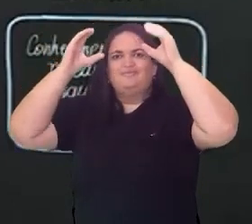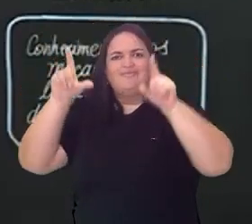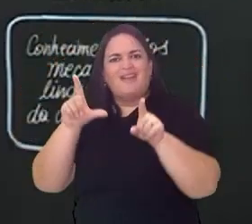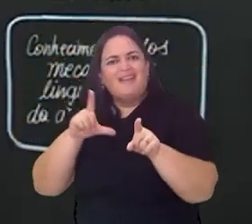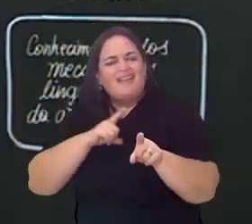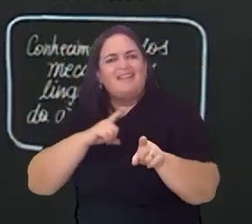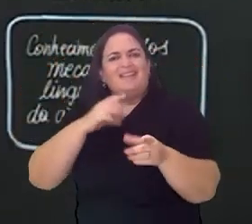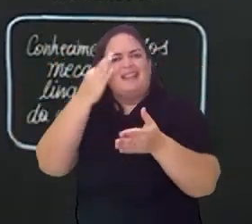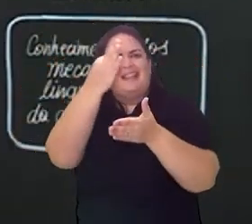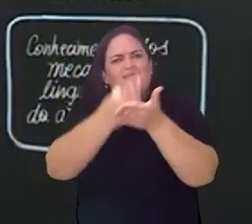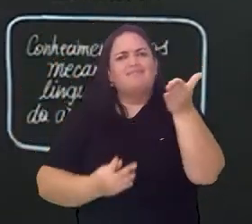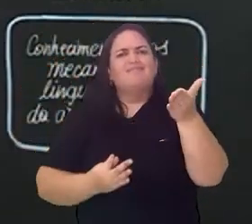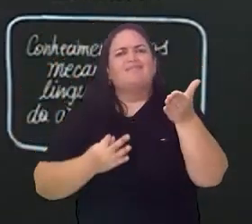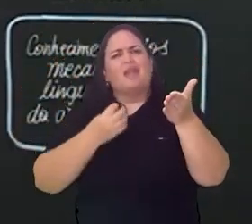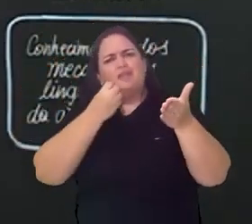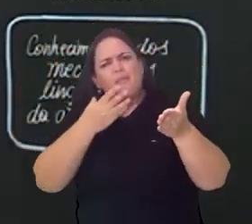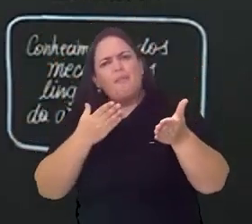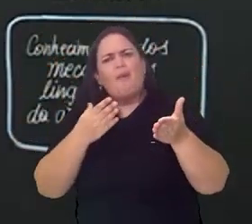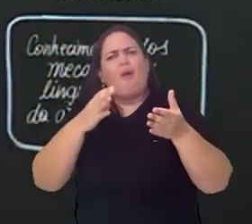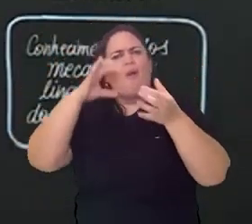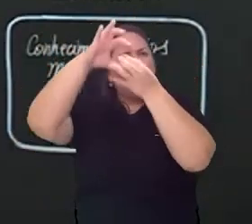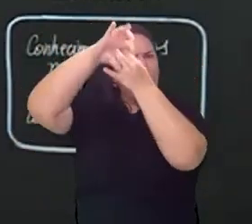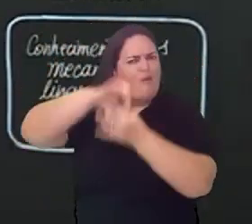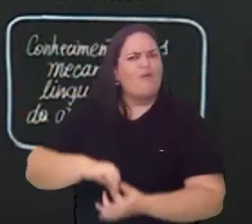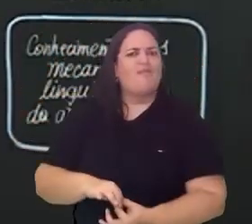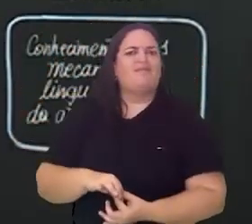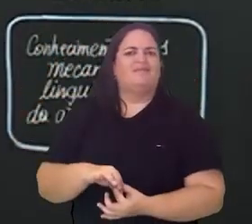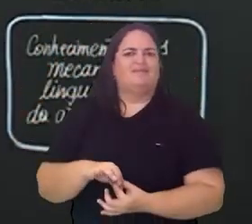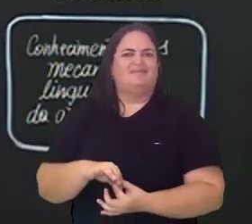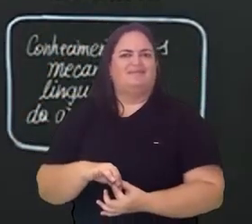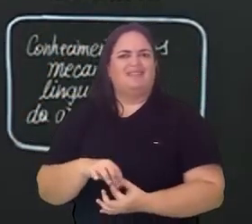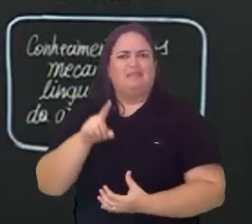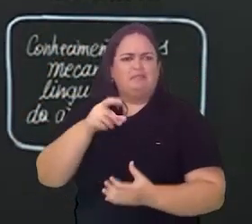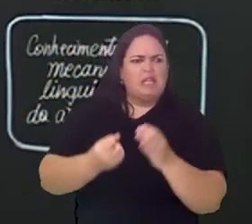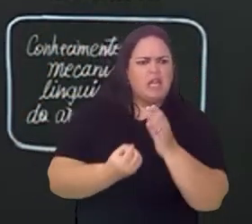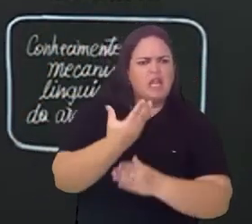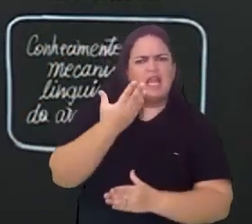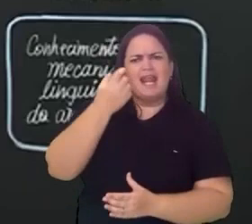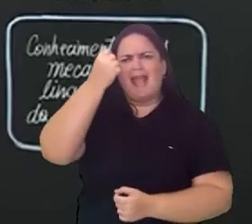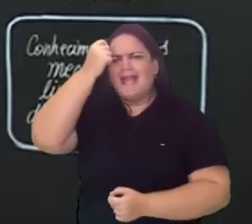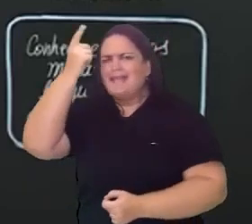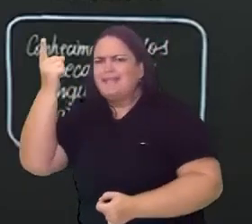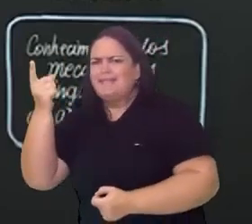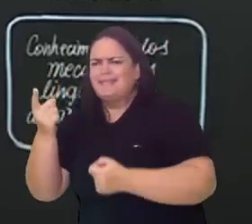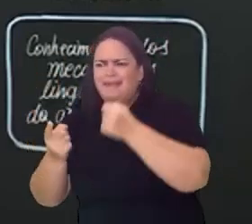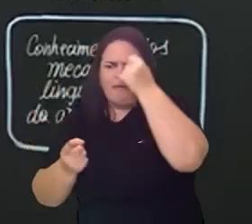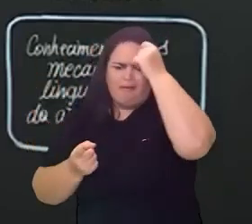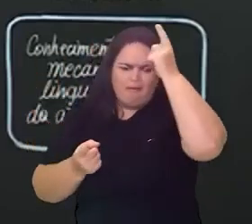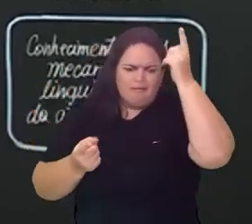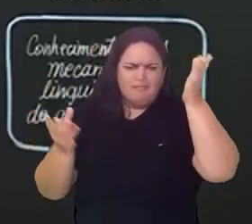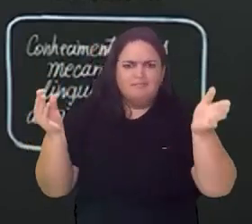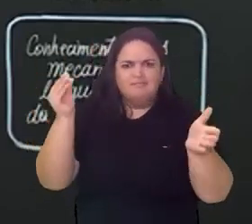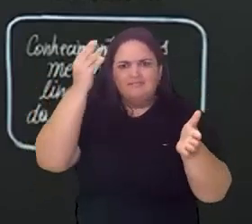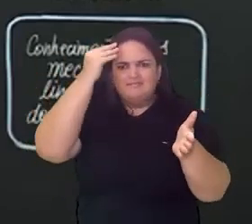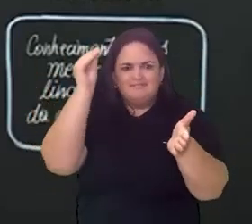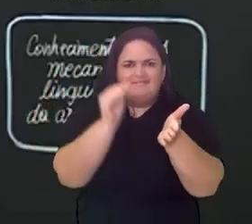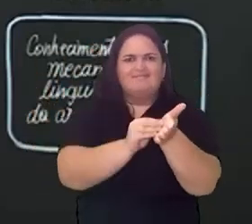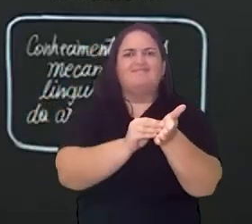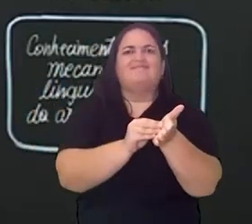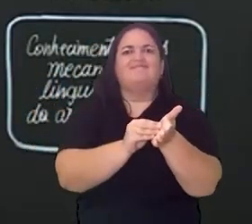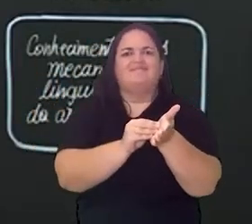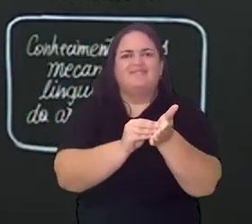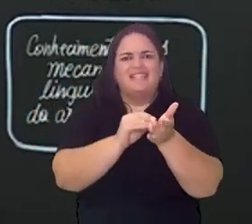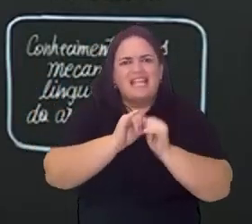de forma coerente, ok? Construa boas ideias, construa um texto que garanta ao seu leitor um caráter